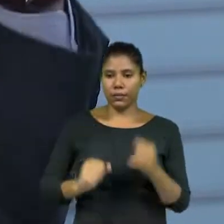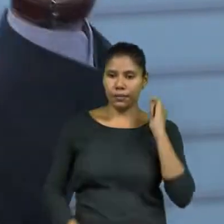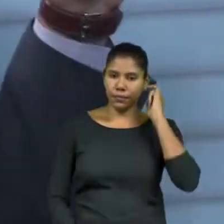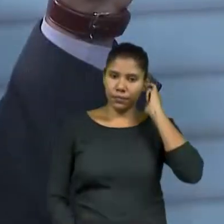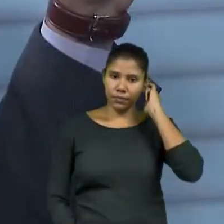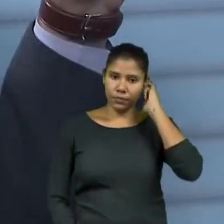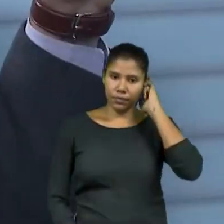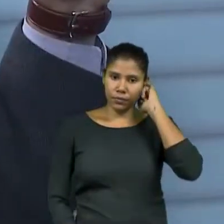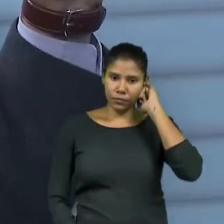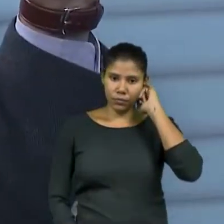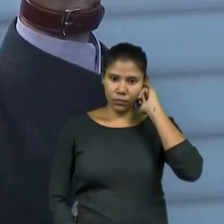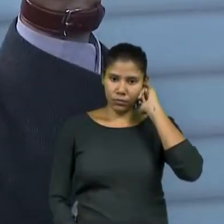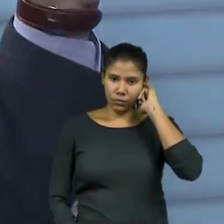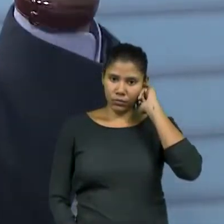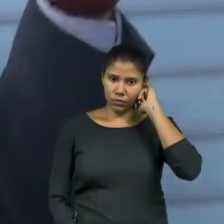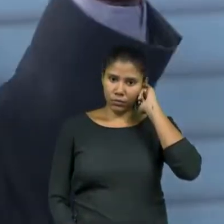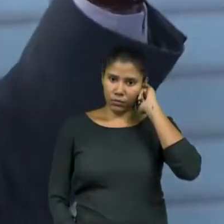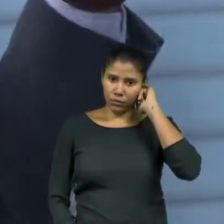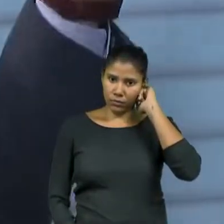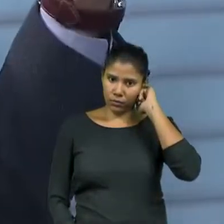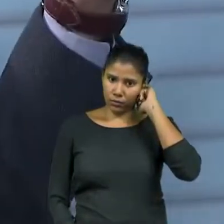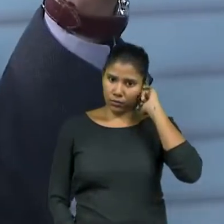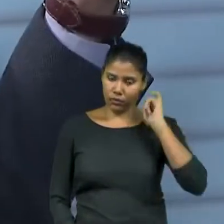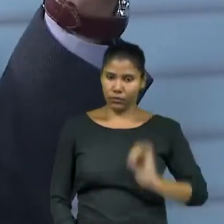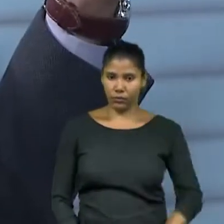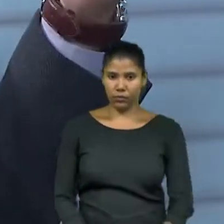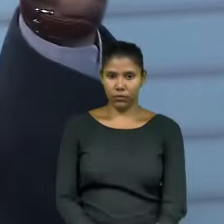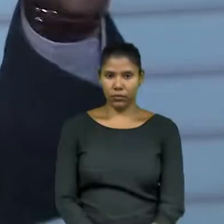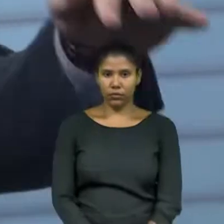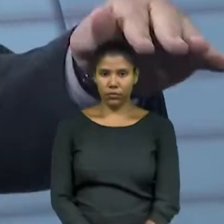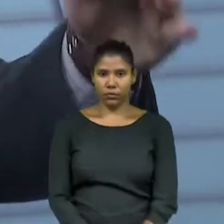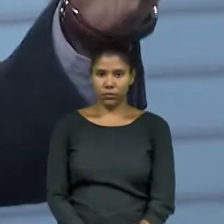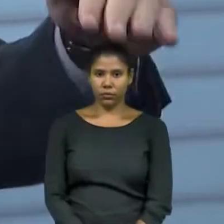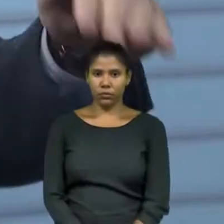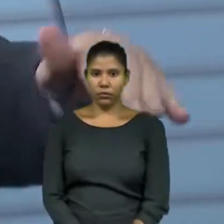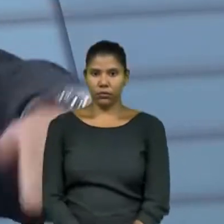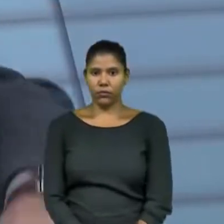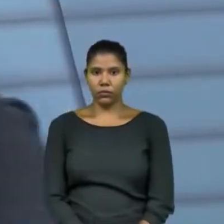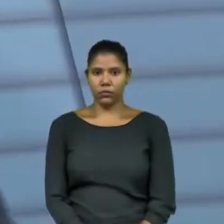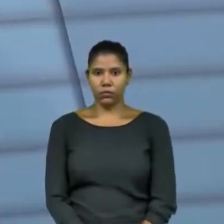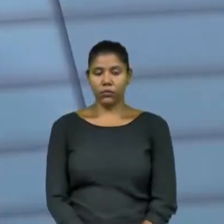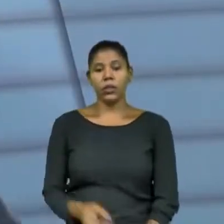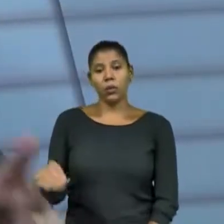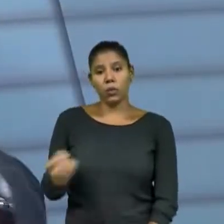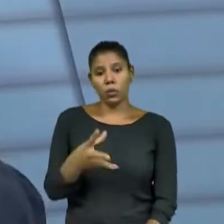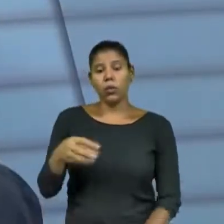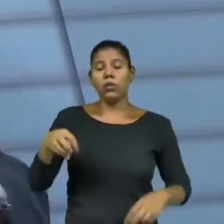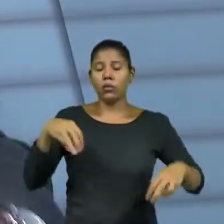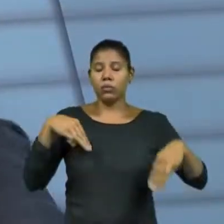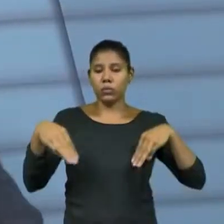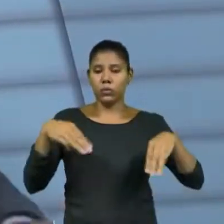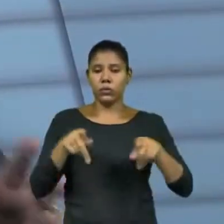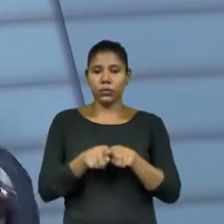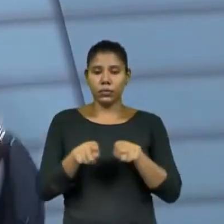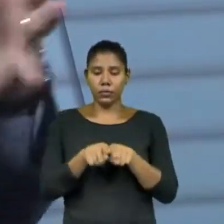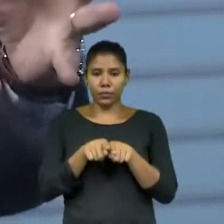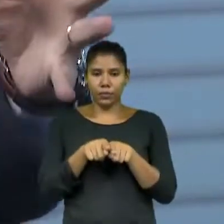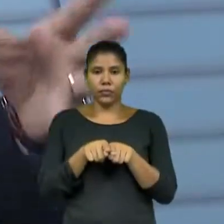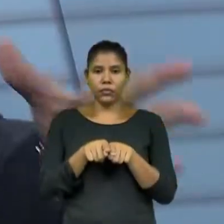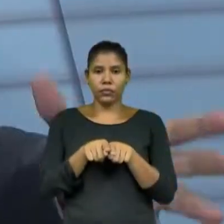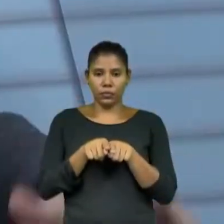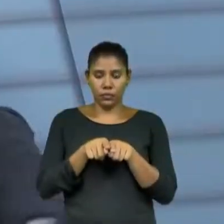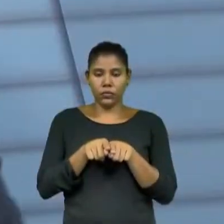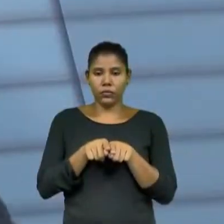Diferente do Ministério das Minas e Energia, que com a mudança do ministro agora, esse novo ministro está também era junto. Aquele Bento, era o Bento? Era, o Bento, que